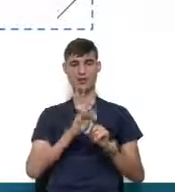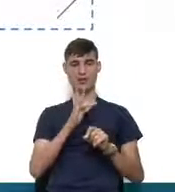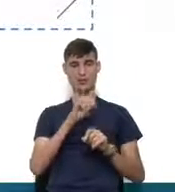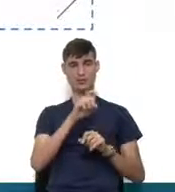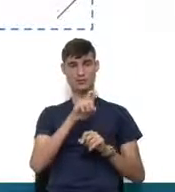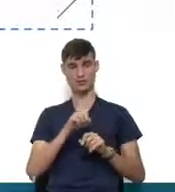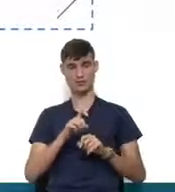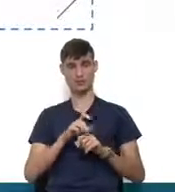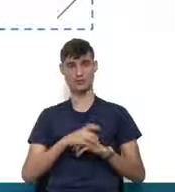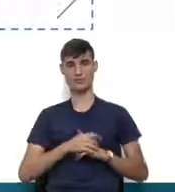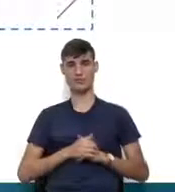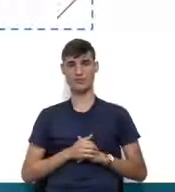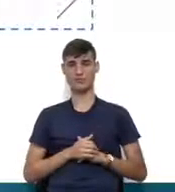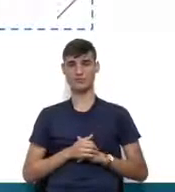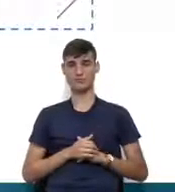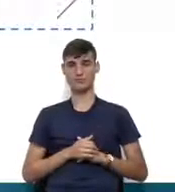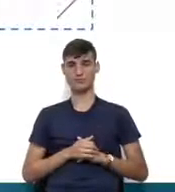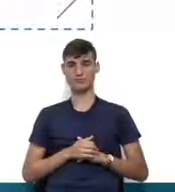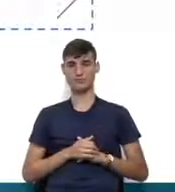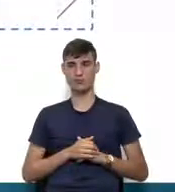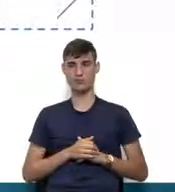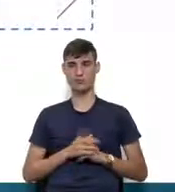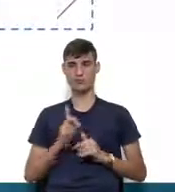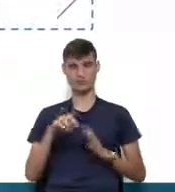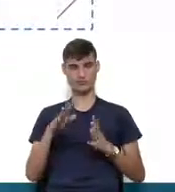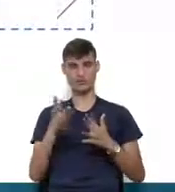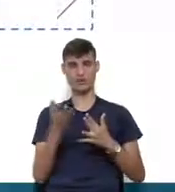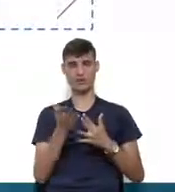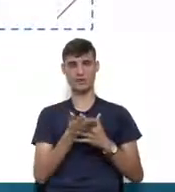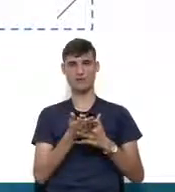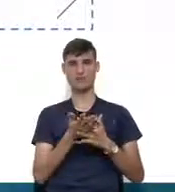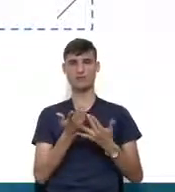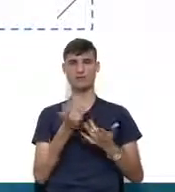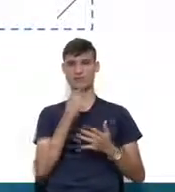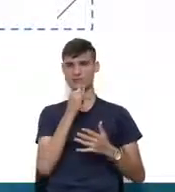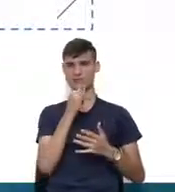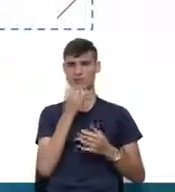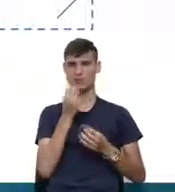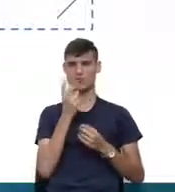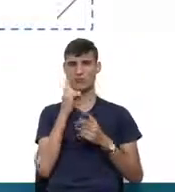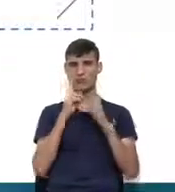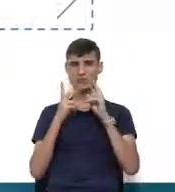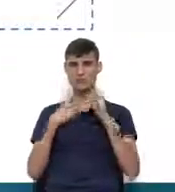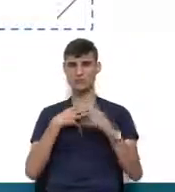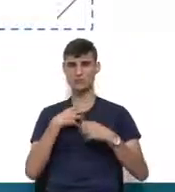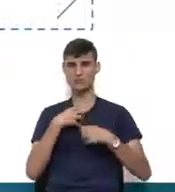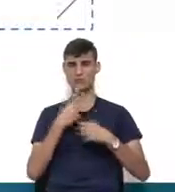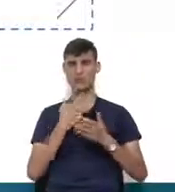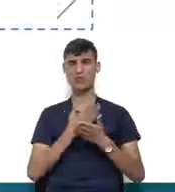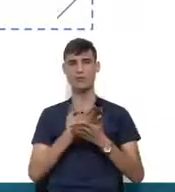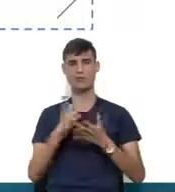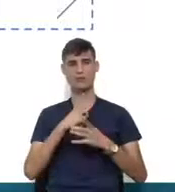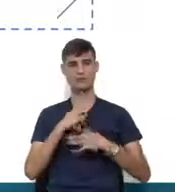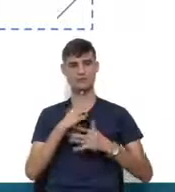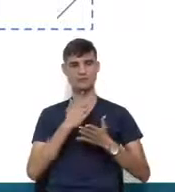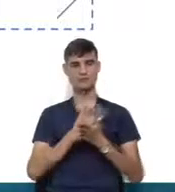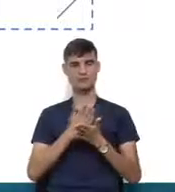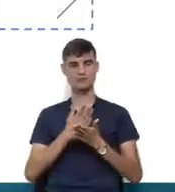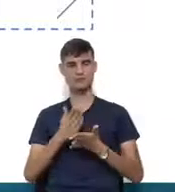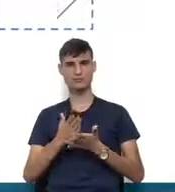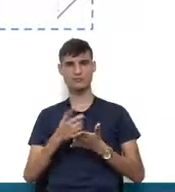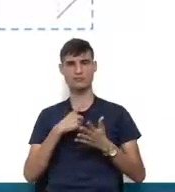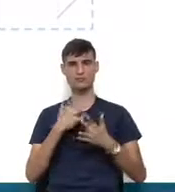de x neste intervalo. Então, olha como que essa série se comporta. Ela começa a fazer períodos